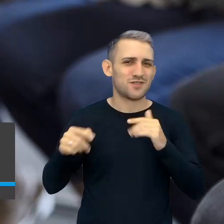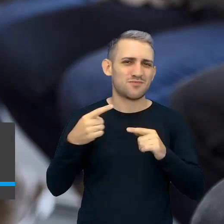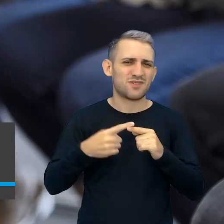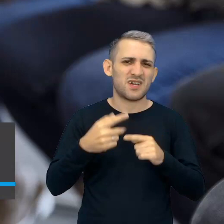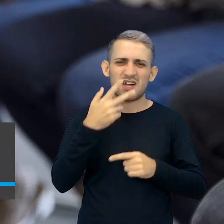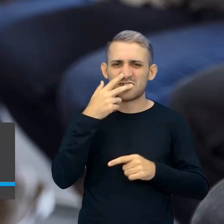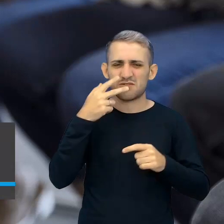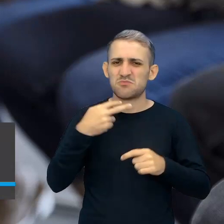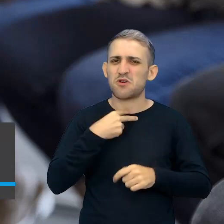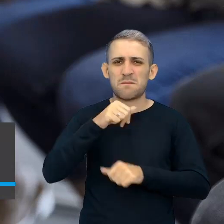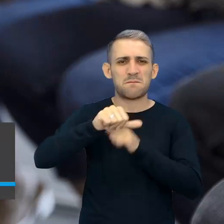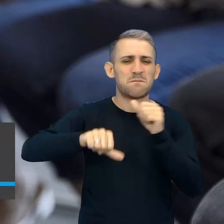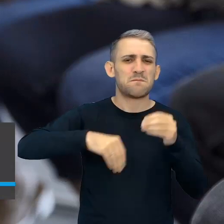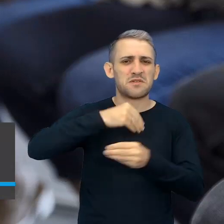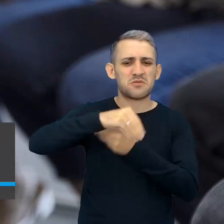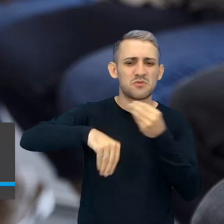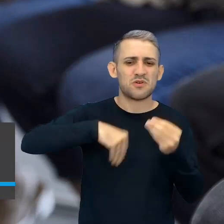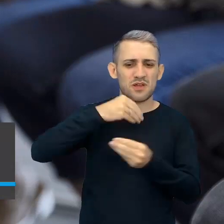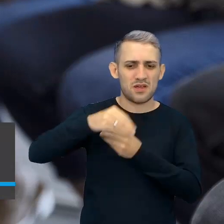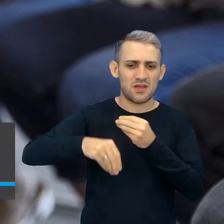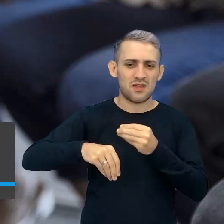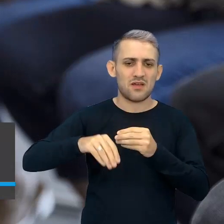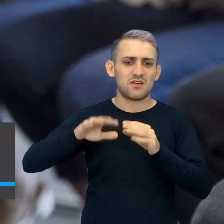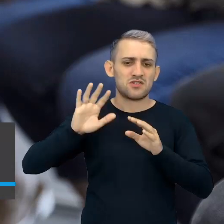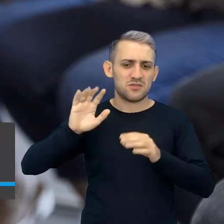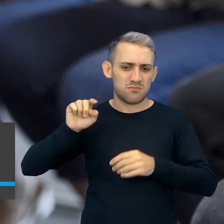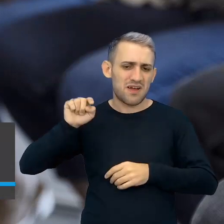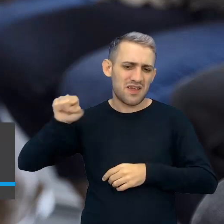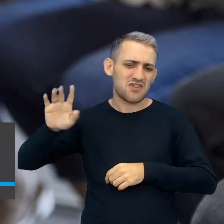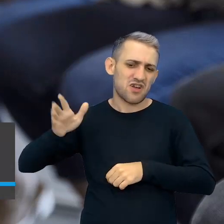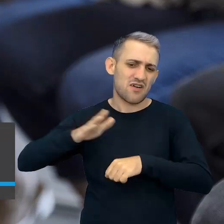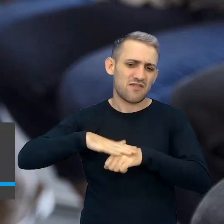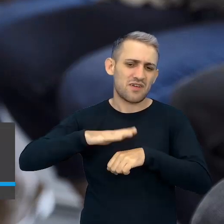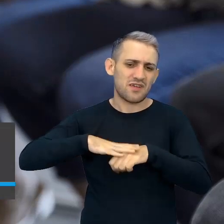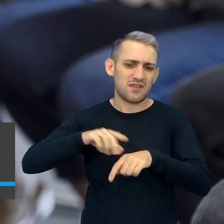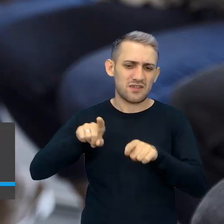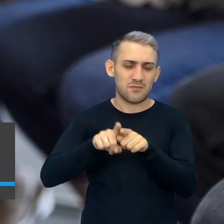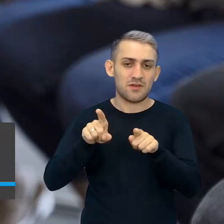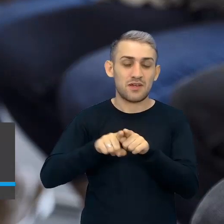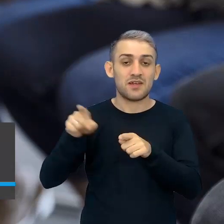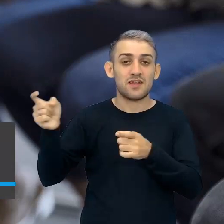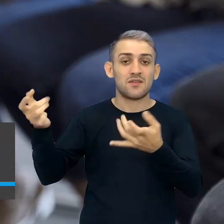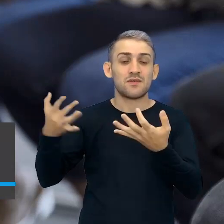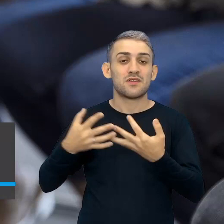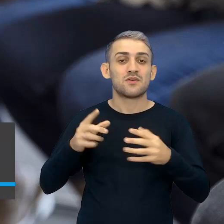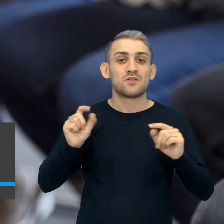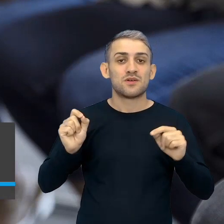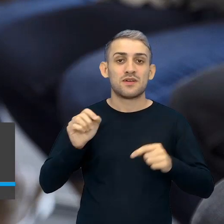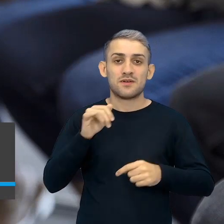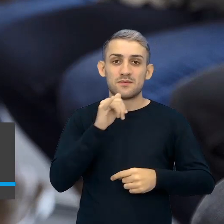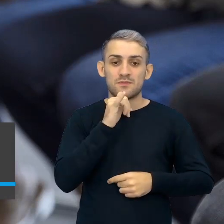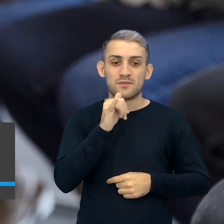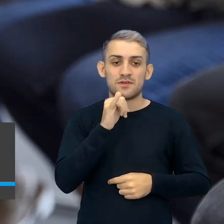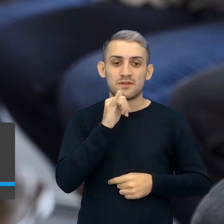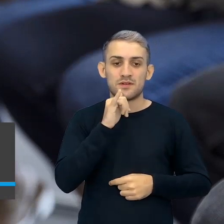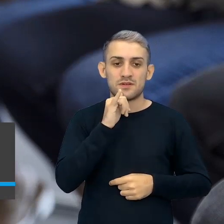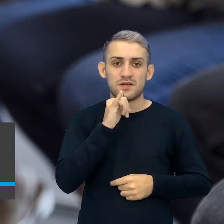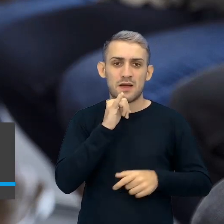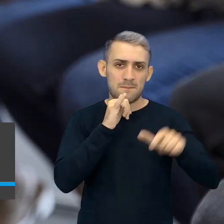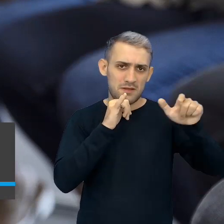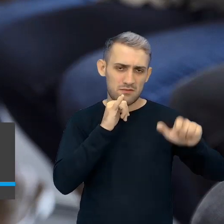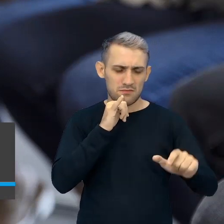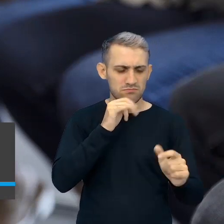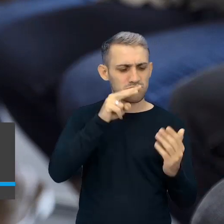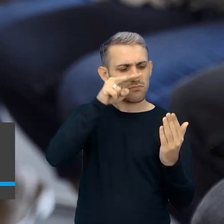se misturar. Mas ele faz, obviamente, fez. E aí ele diz o seguinte, que a pessoa lê o